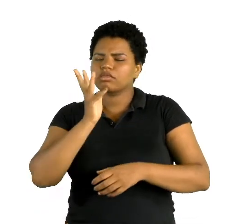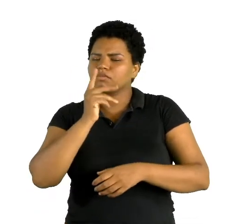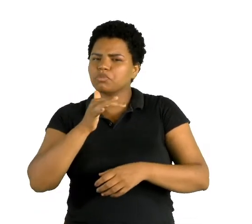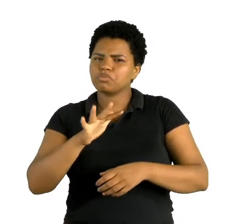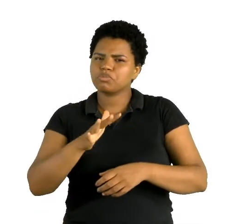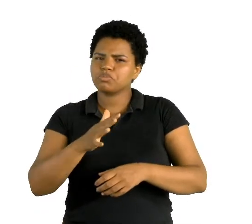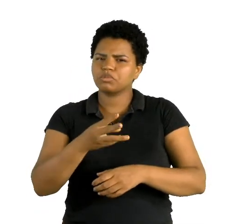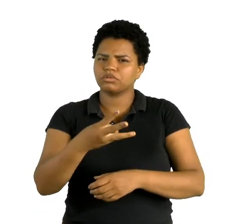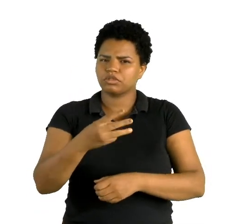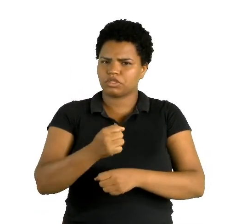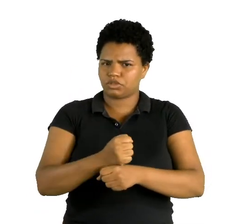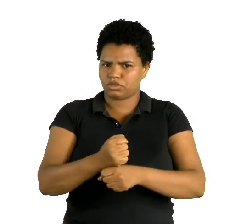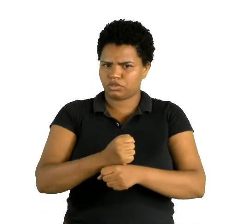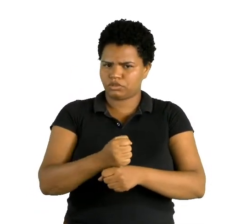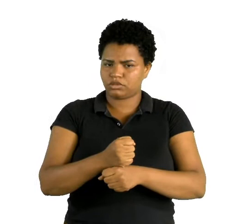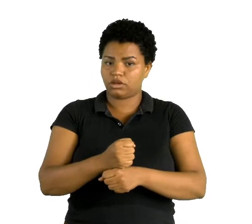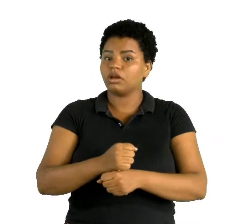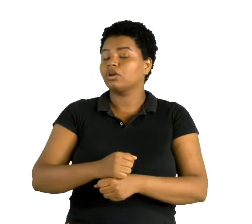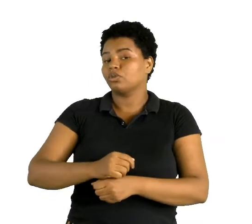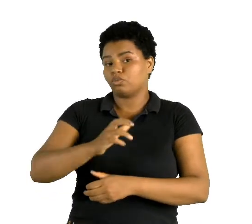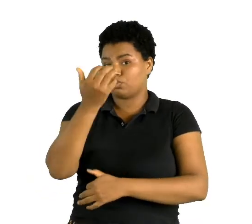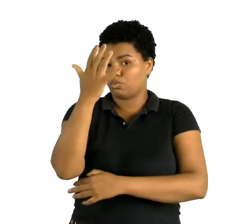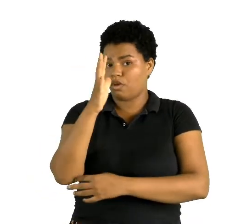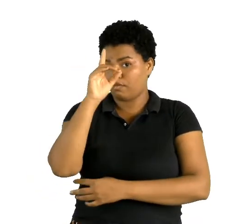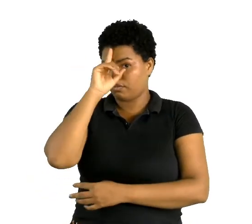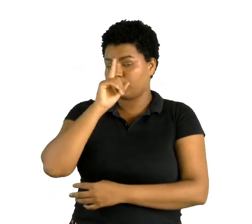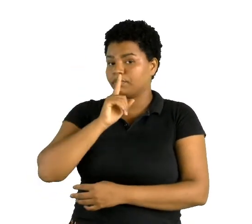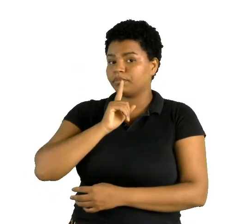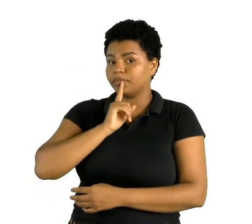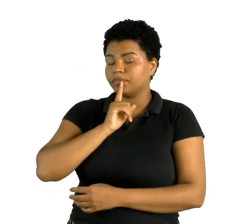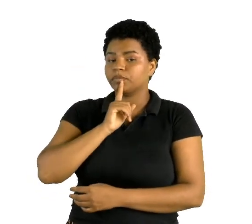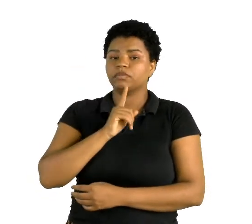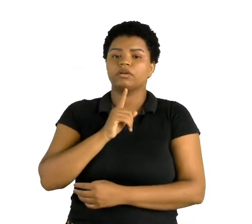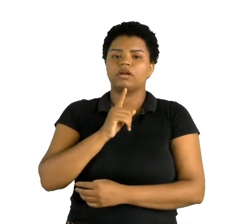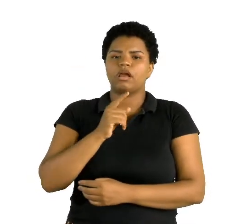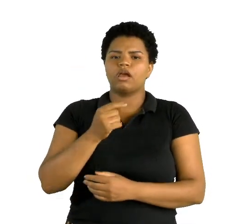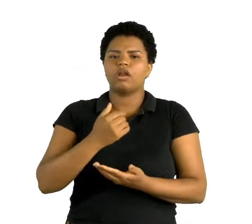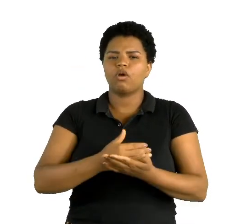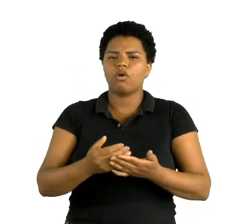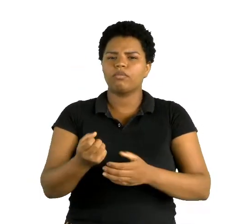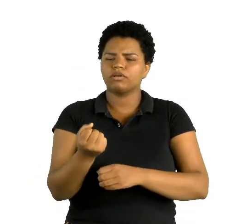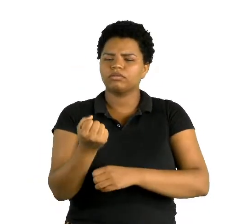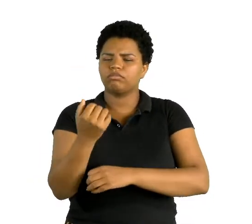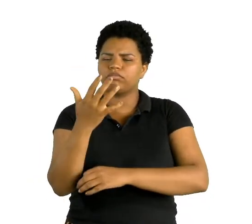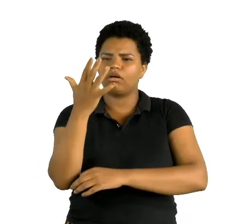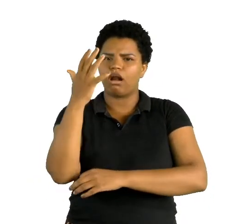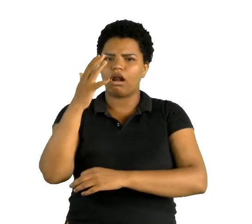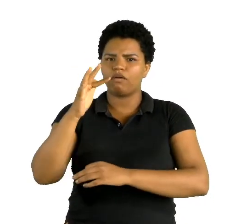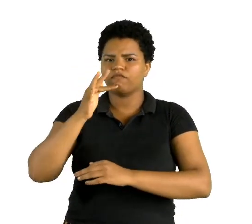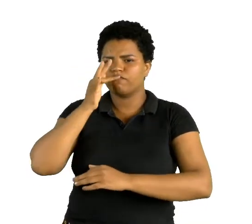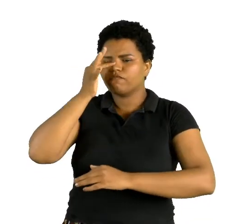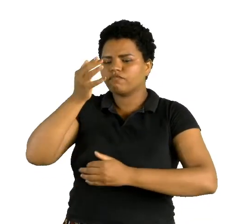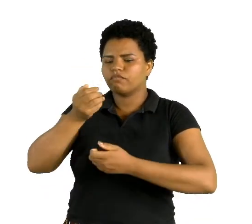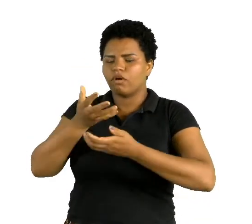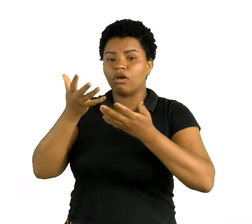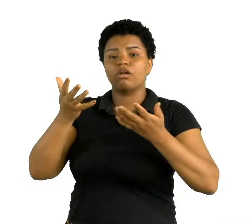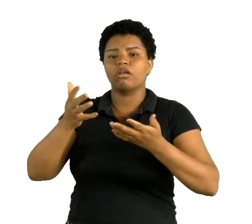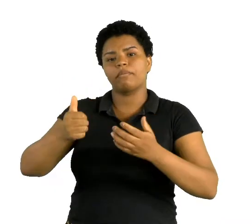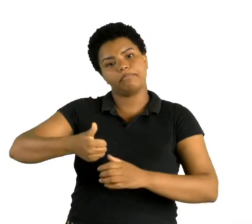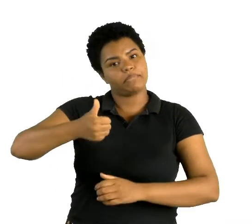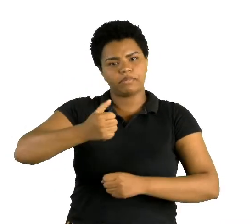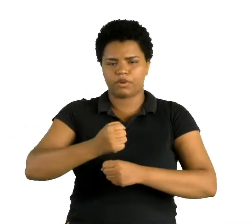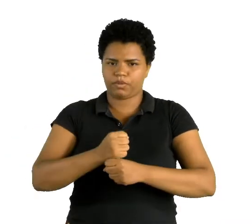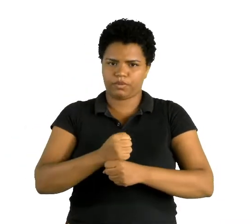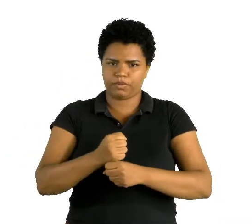caso do ipê amarelo, por exemplo, acontece de florir no primeiro ano. De acordo com Silva, as mudas